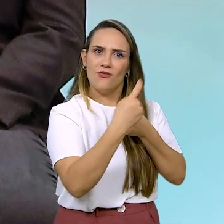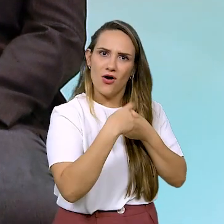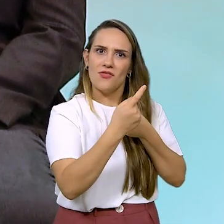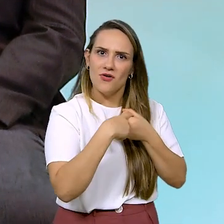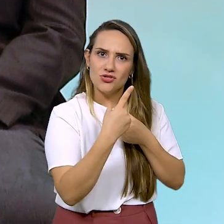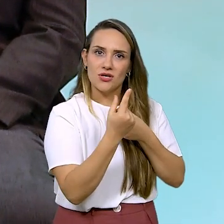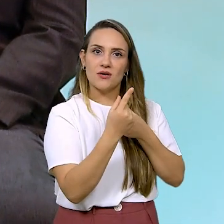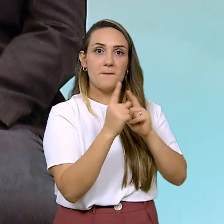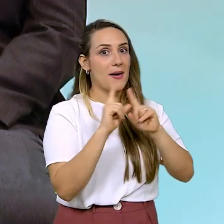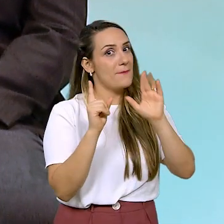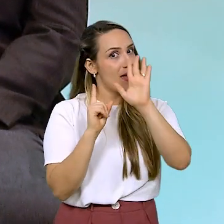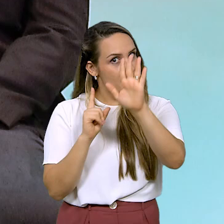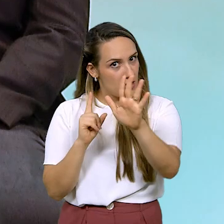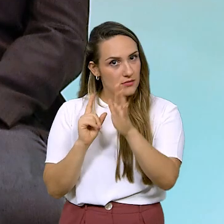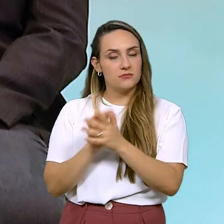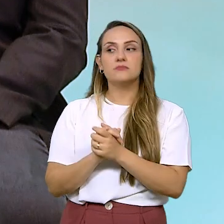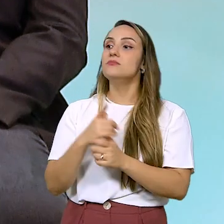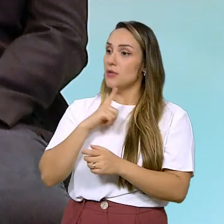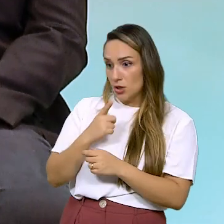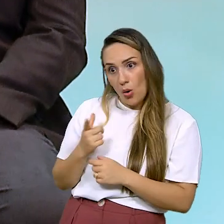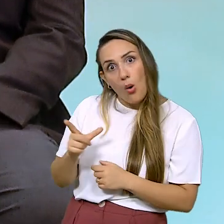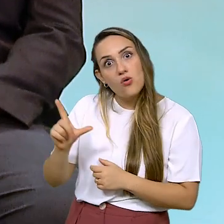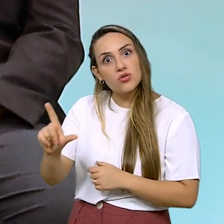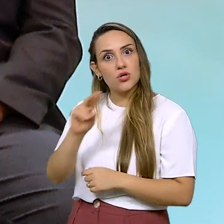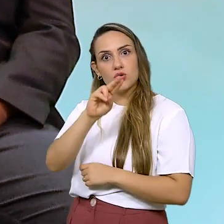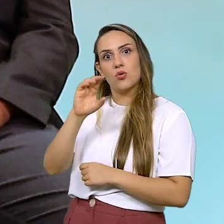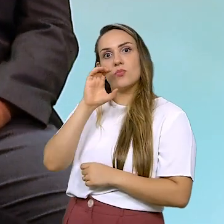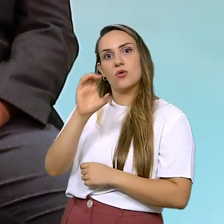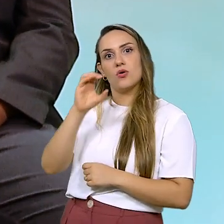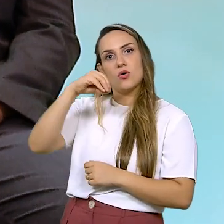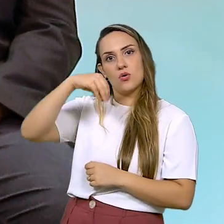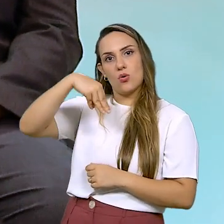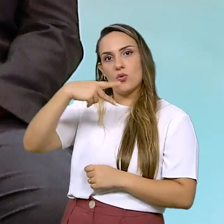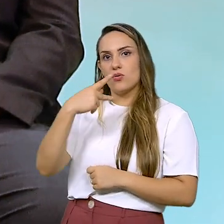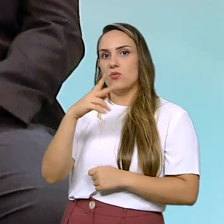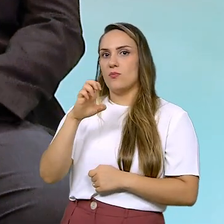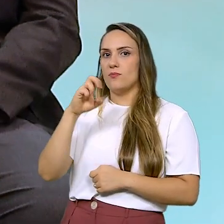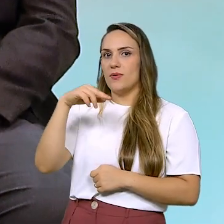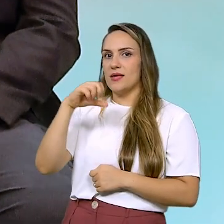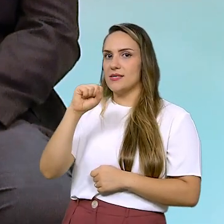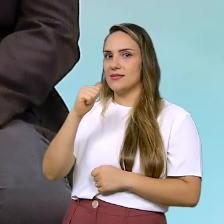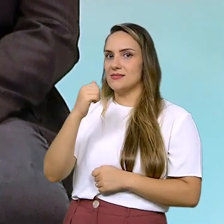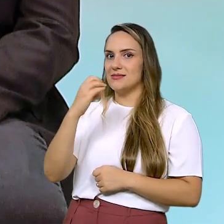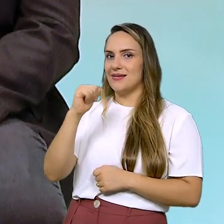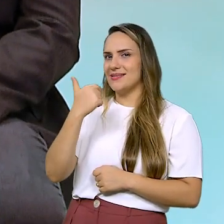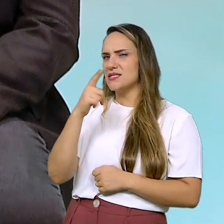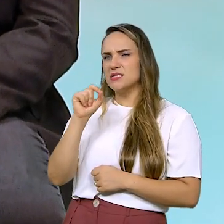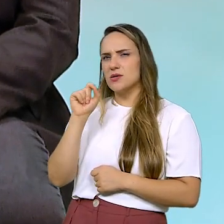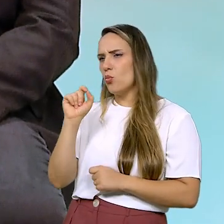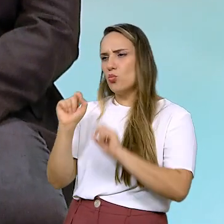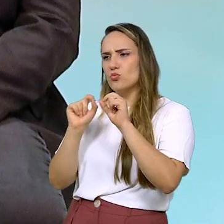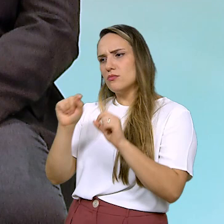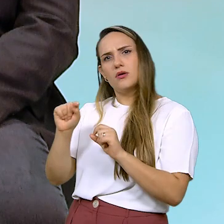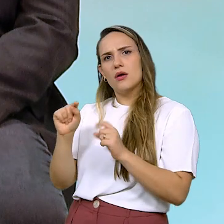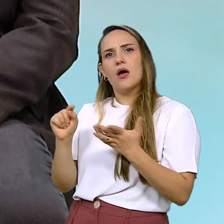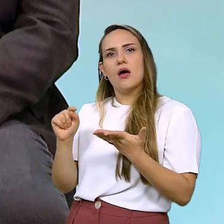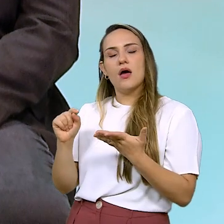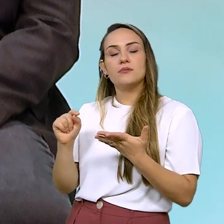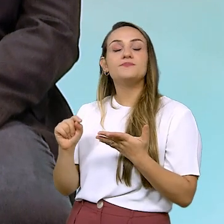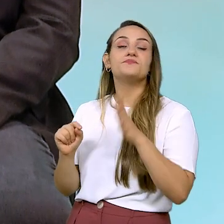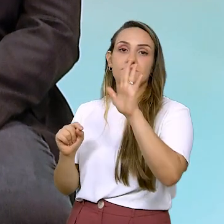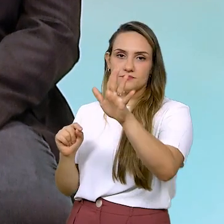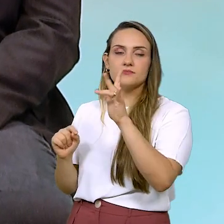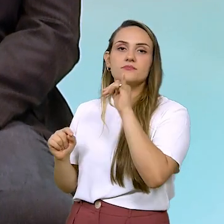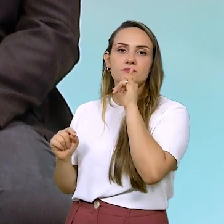questão da restituição. Porém, existe essa outra modalidade mencionada pelo Paulo, que é a questão da compensação tributária. O que é essa